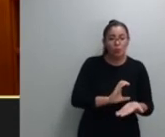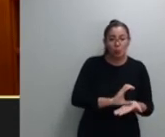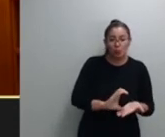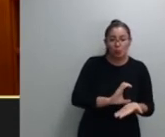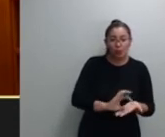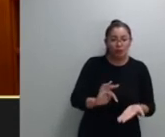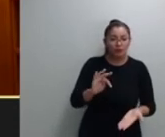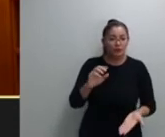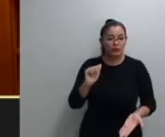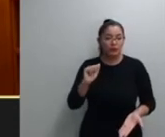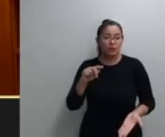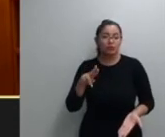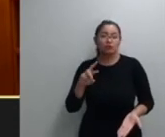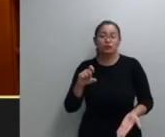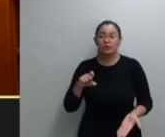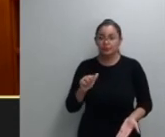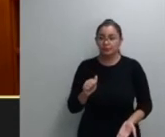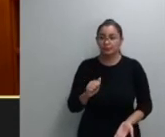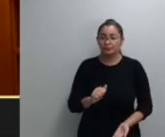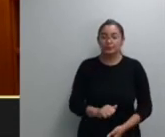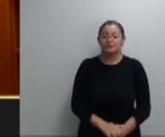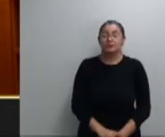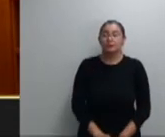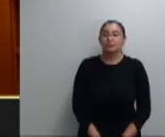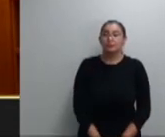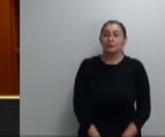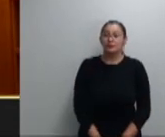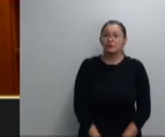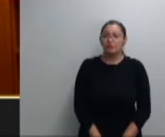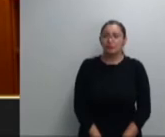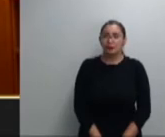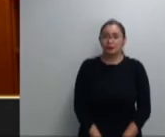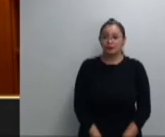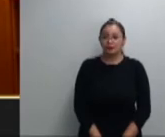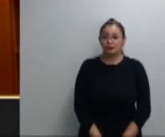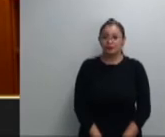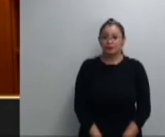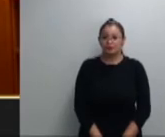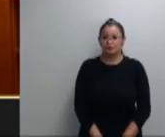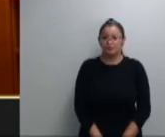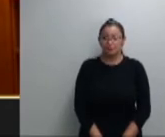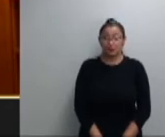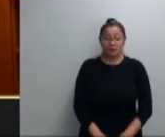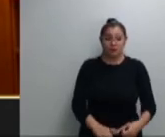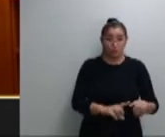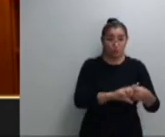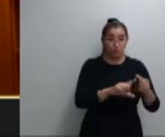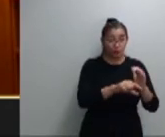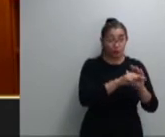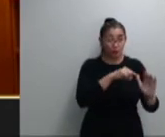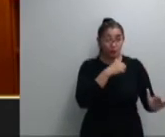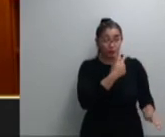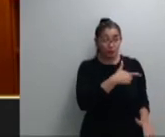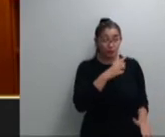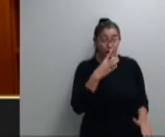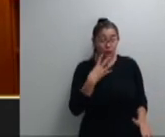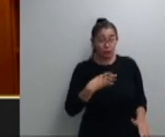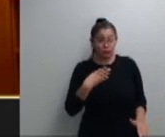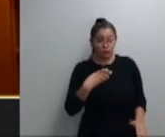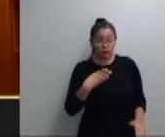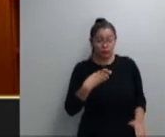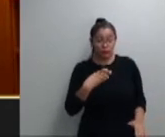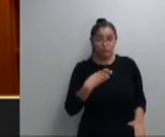até efetivamente a opção que veio efetivamente pelo parágrafo 14, onde diz que opcionalmente o contribuinte